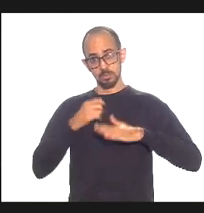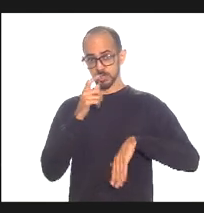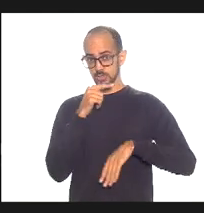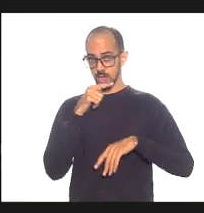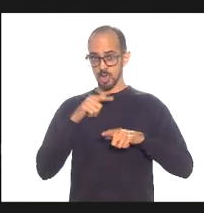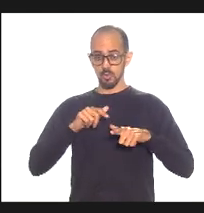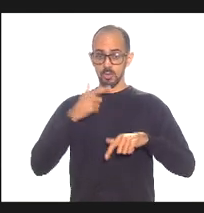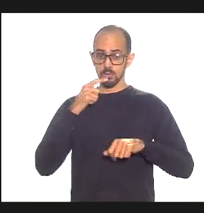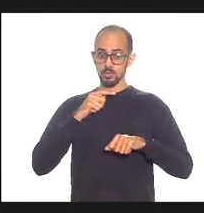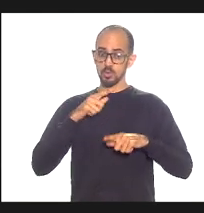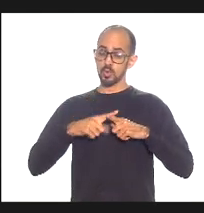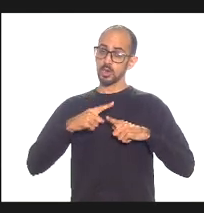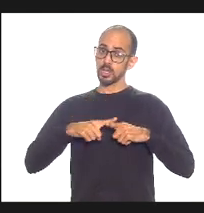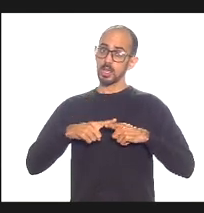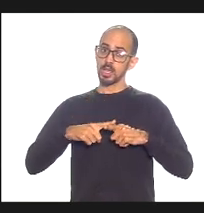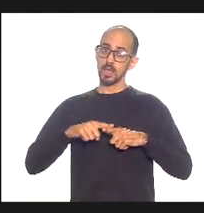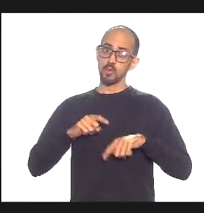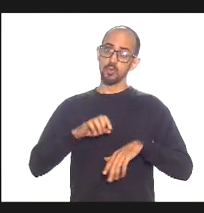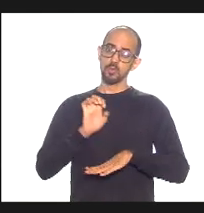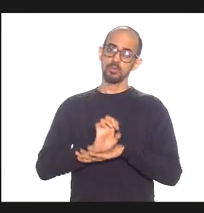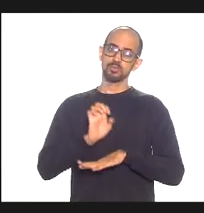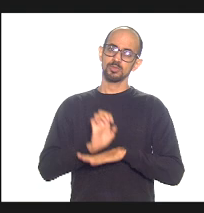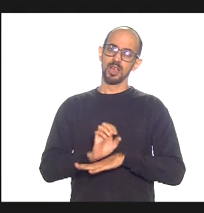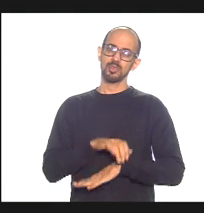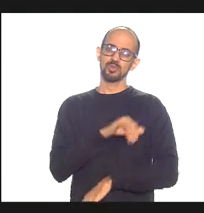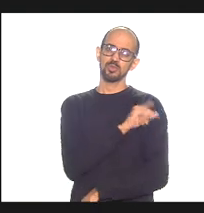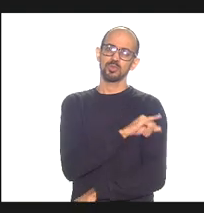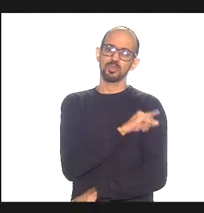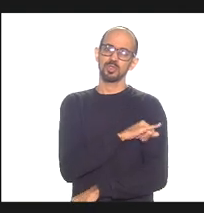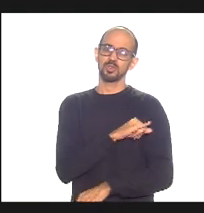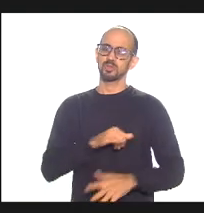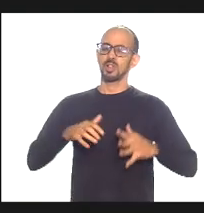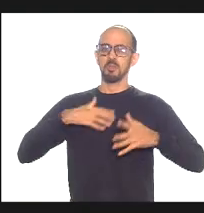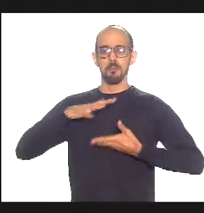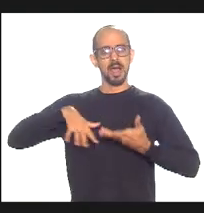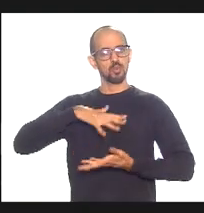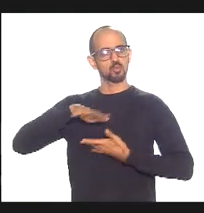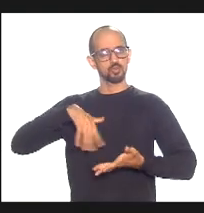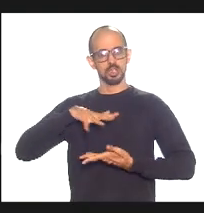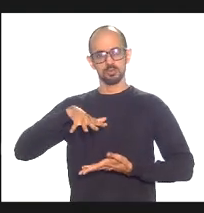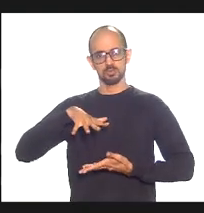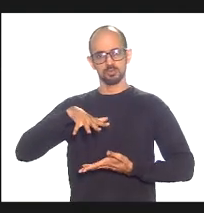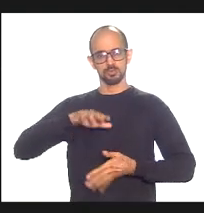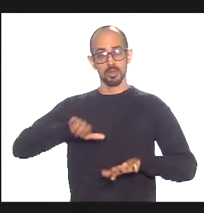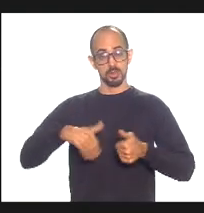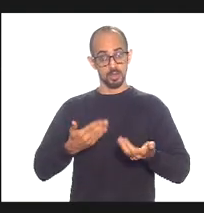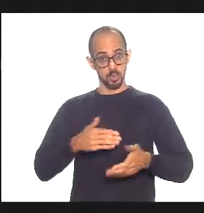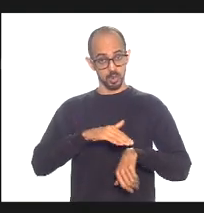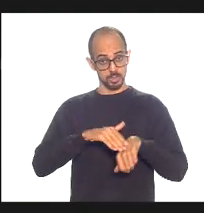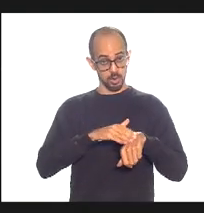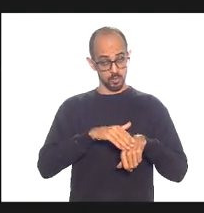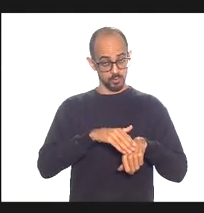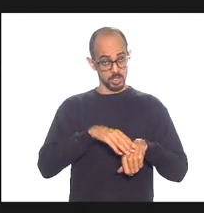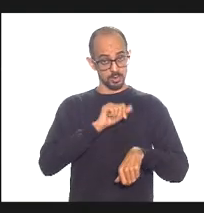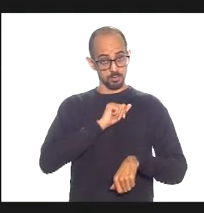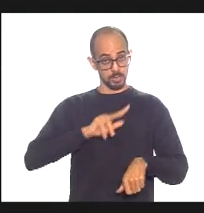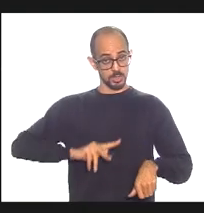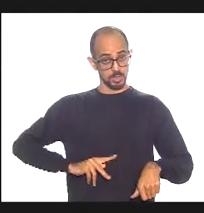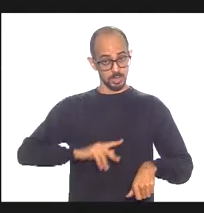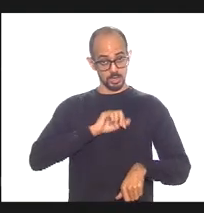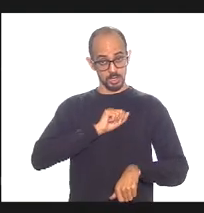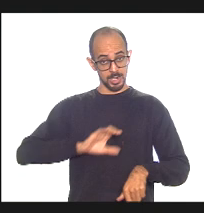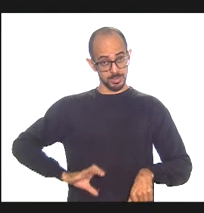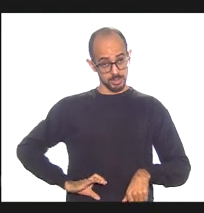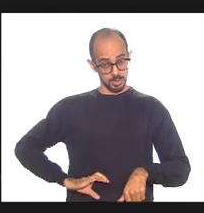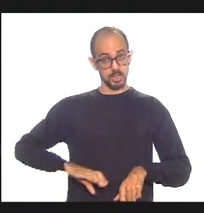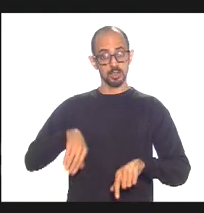sair do caos que está. E nessa conversa, o presidente André Ciriano, meu amigo